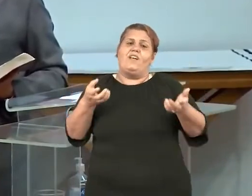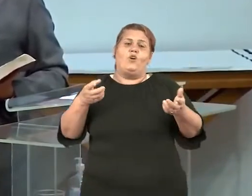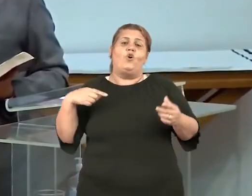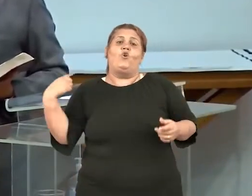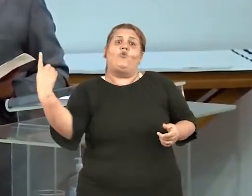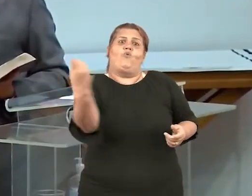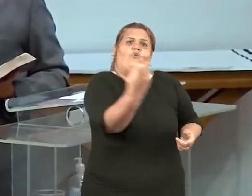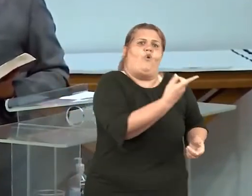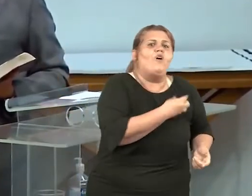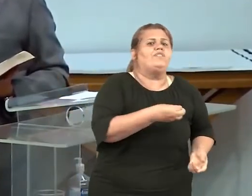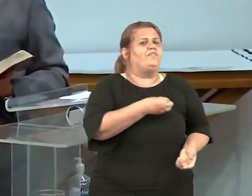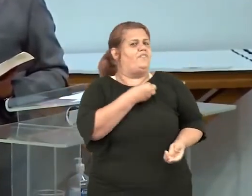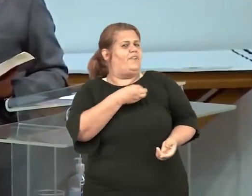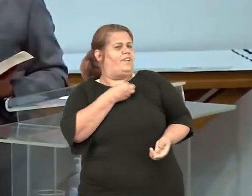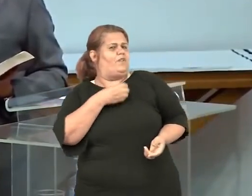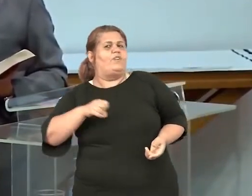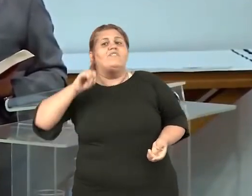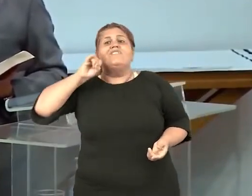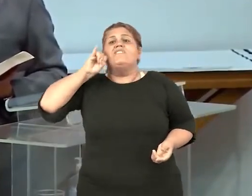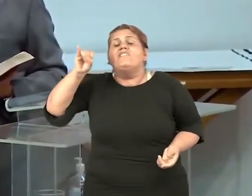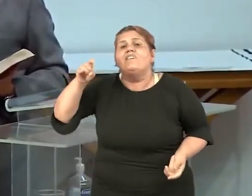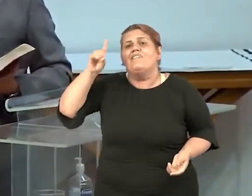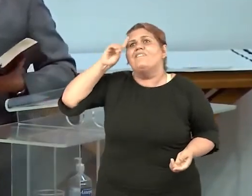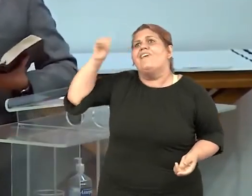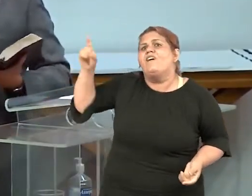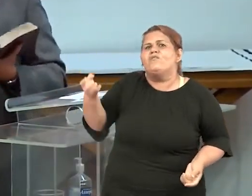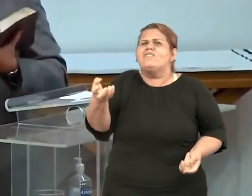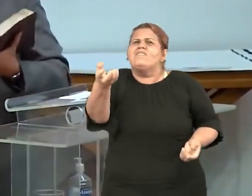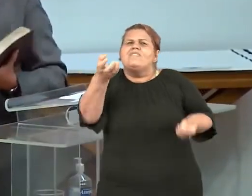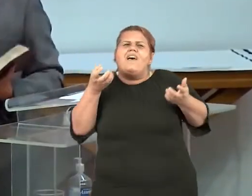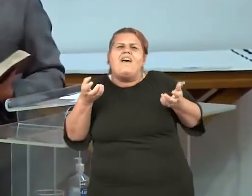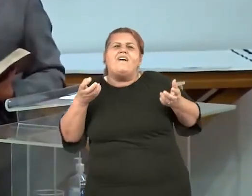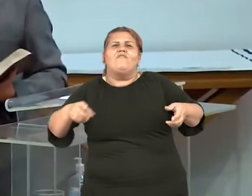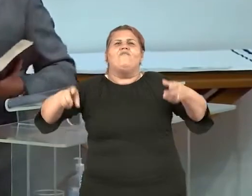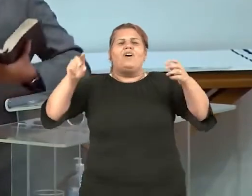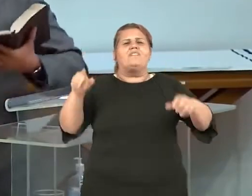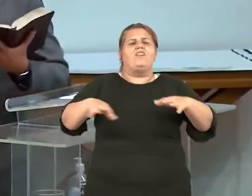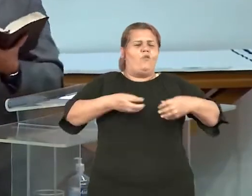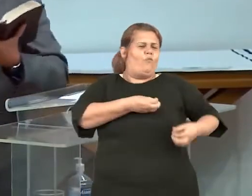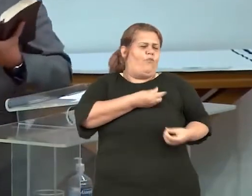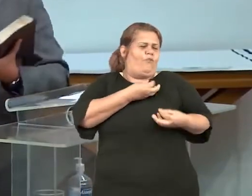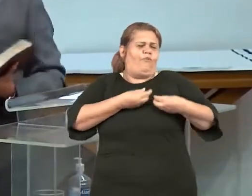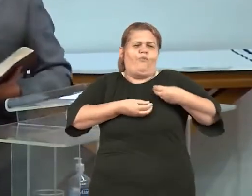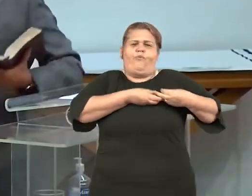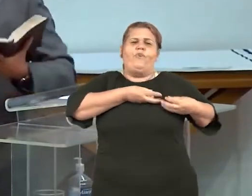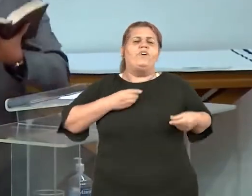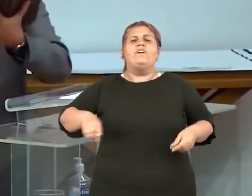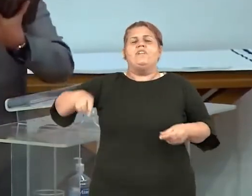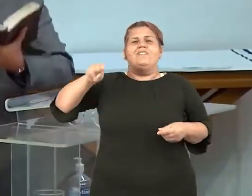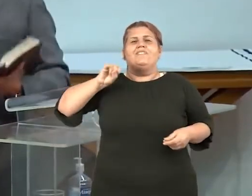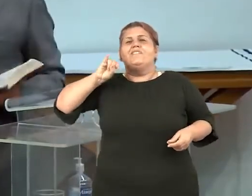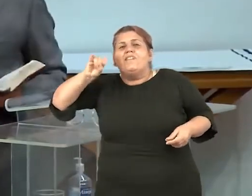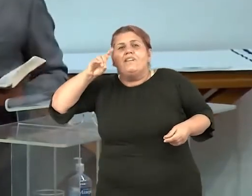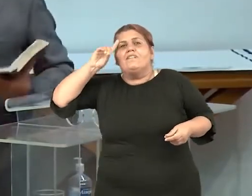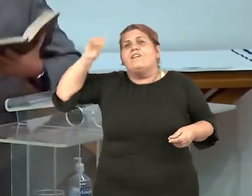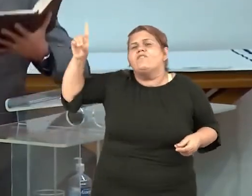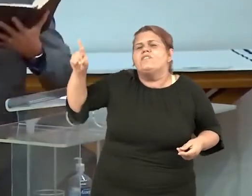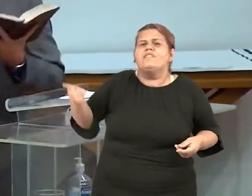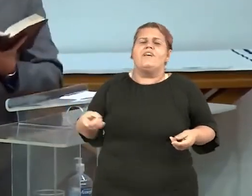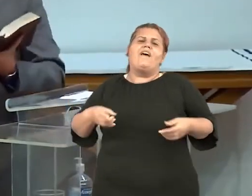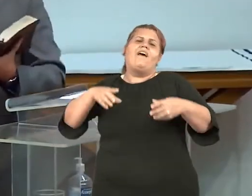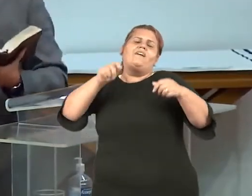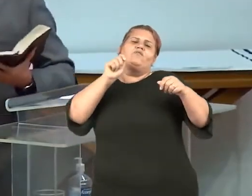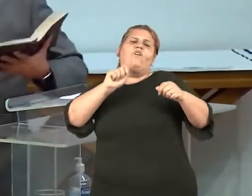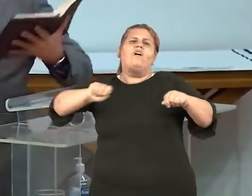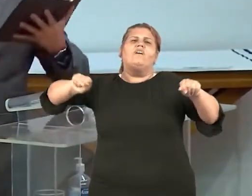nós viveremos. Se Deus quiser, a igreja vai ser mais viva. Se Deus quiser, a igreja vai ser mais quebrantada.